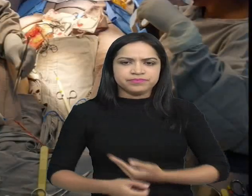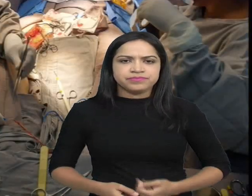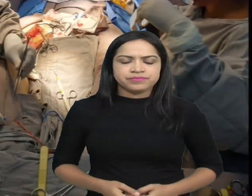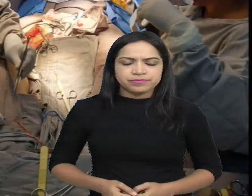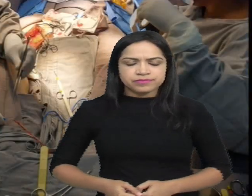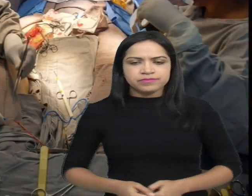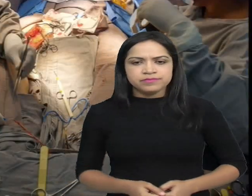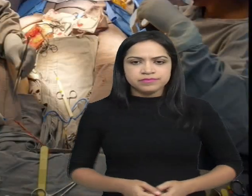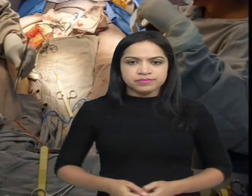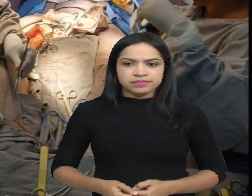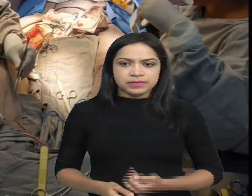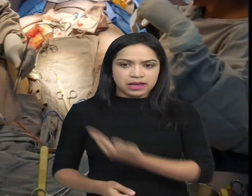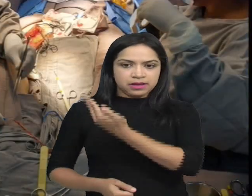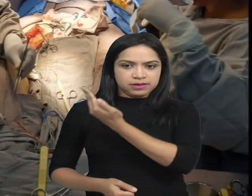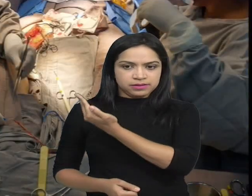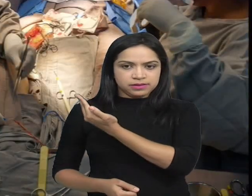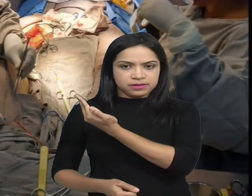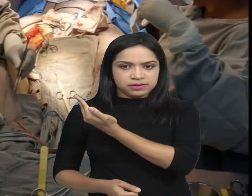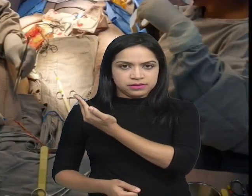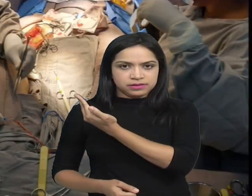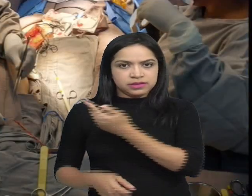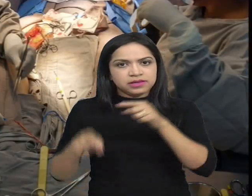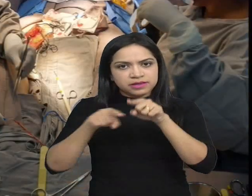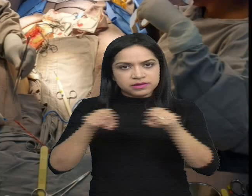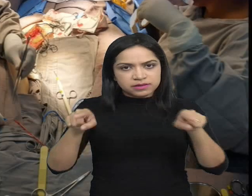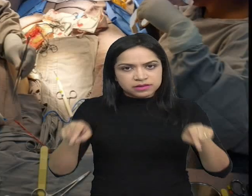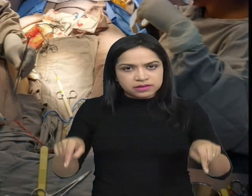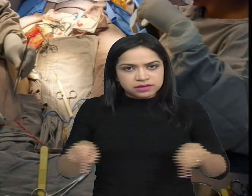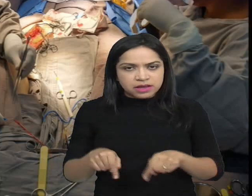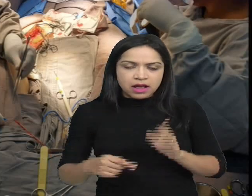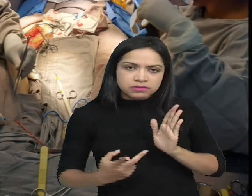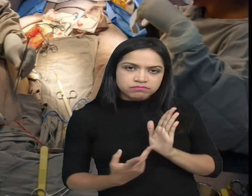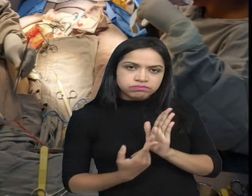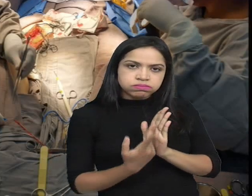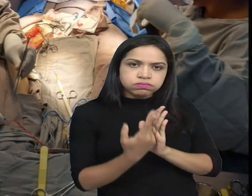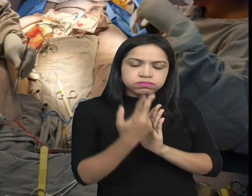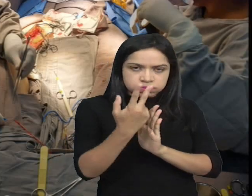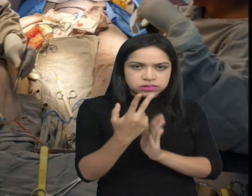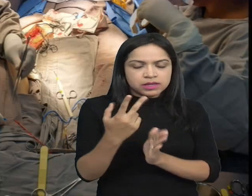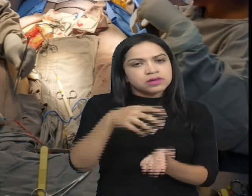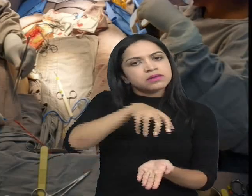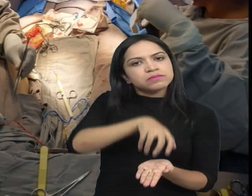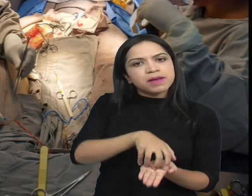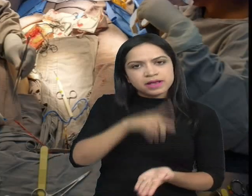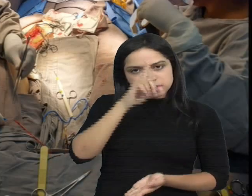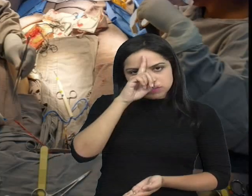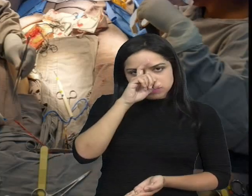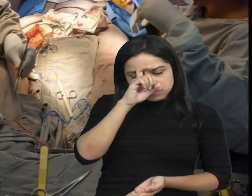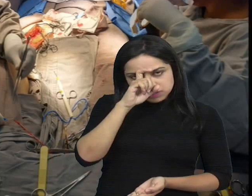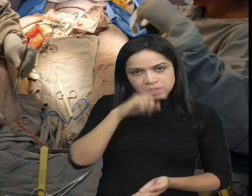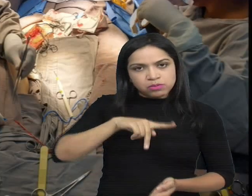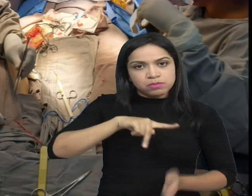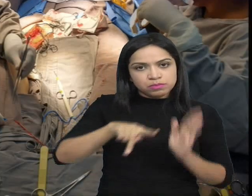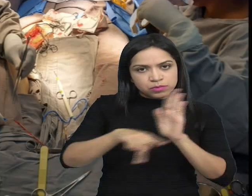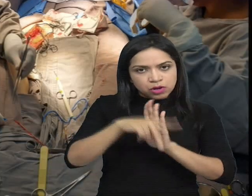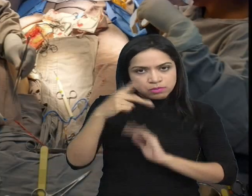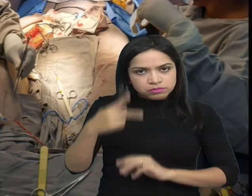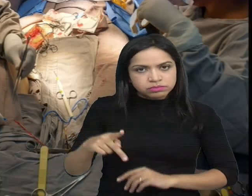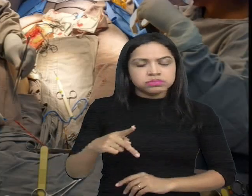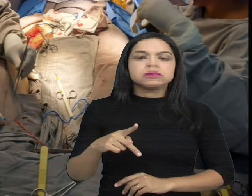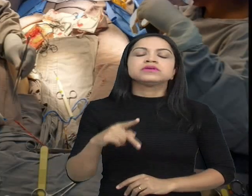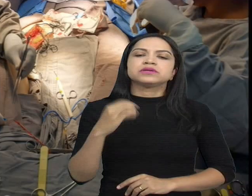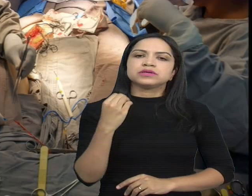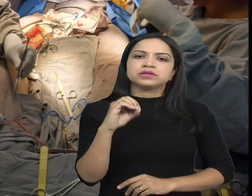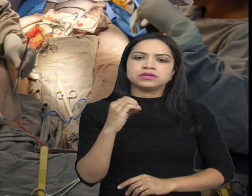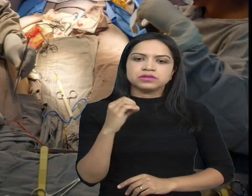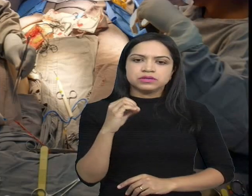Aqui é a sala de cirurgia aqui do Hospital Municipal. Aqui é um paciente sendo operado nesse hospital